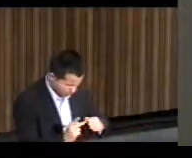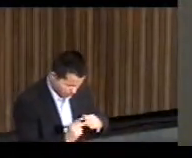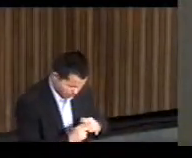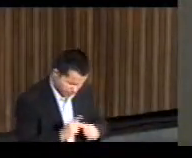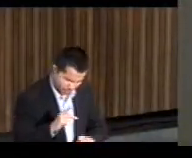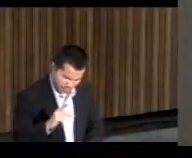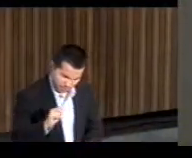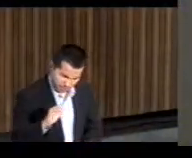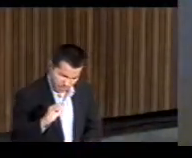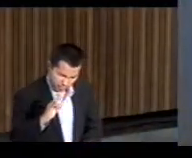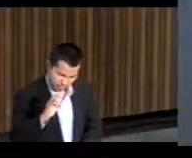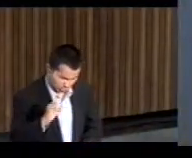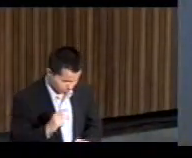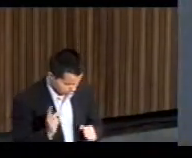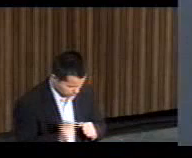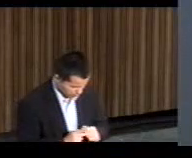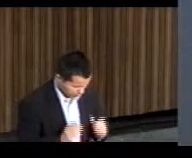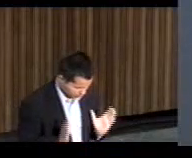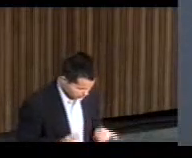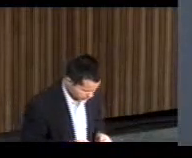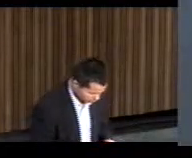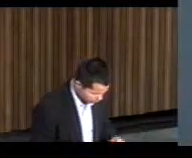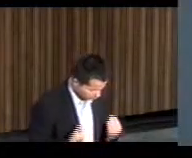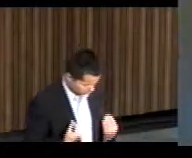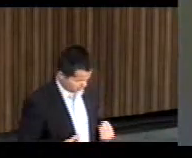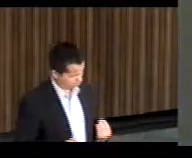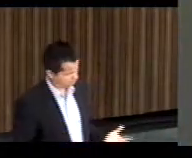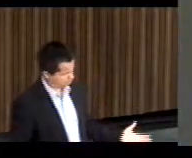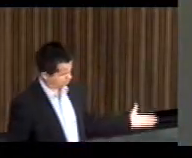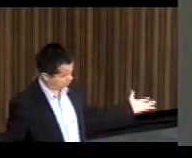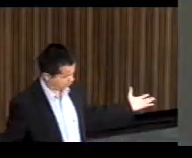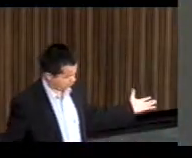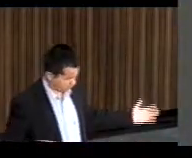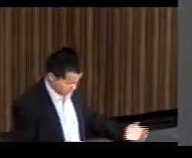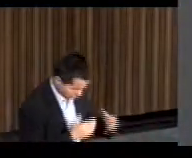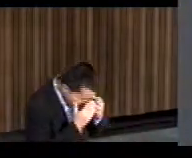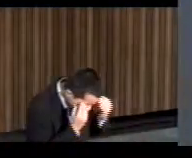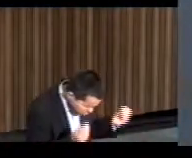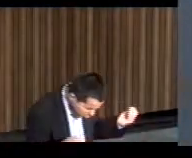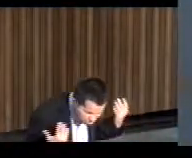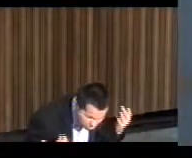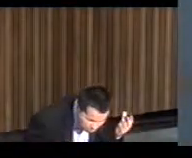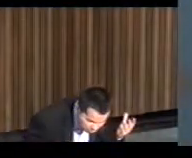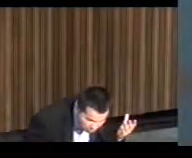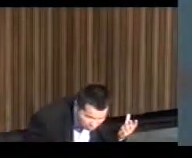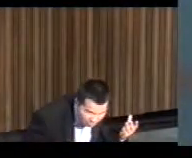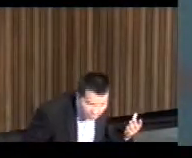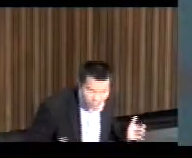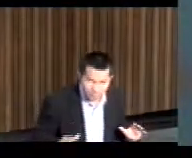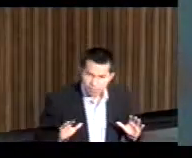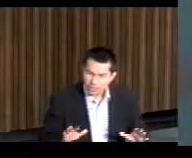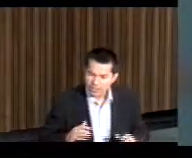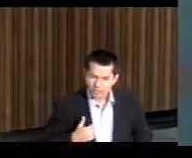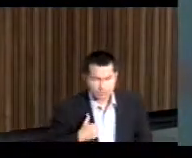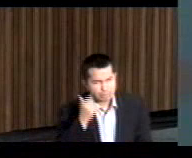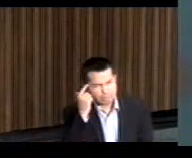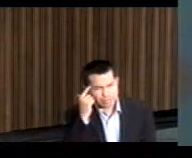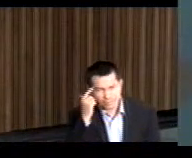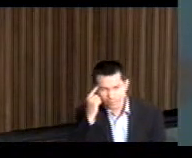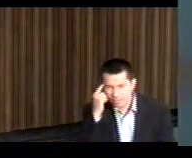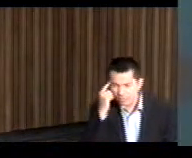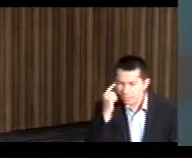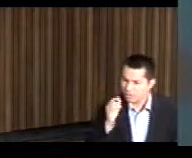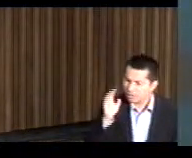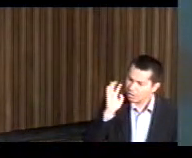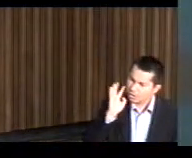Abraão corre em torno de um tema. Deus tem uma aliança, Deus